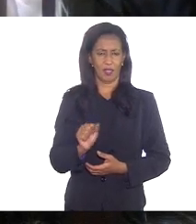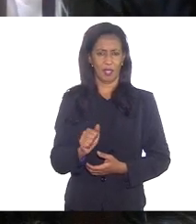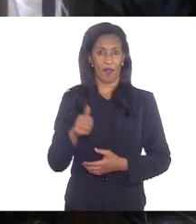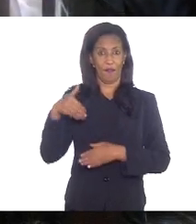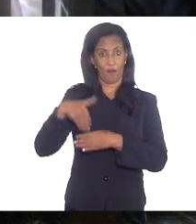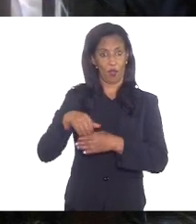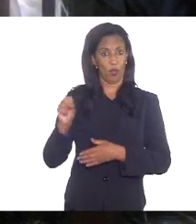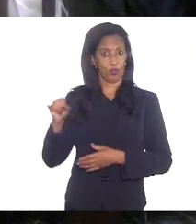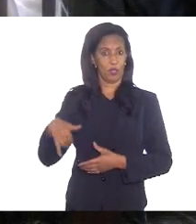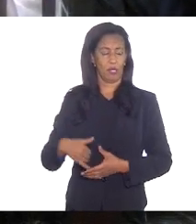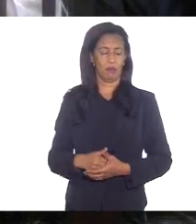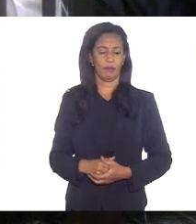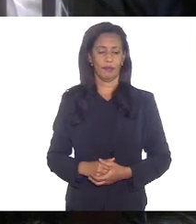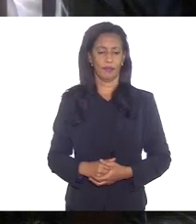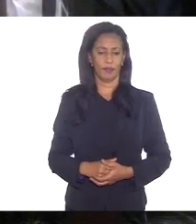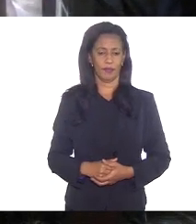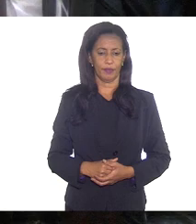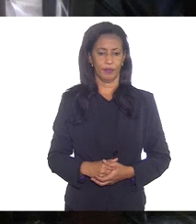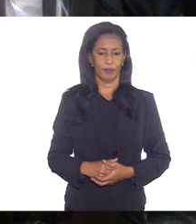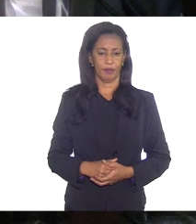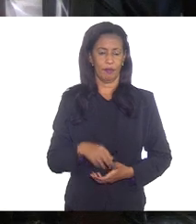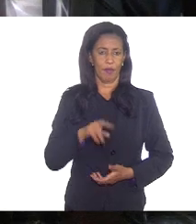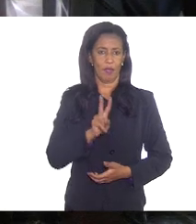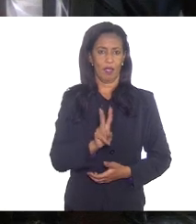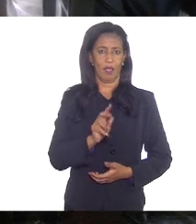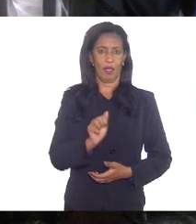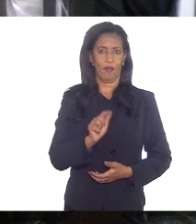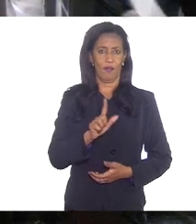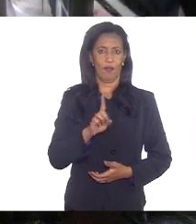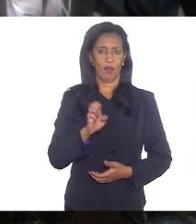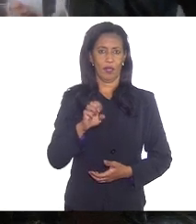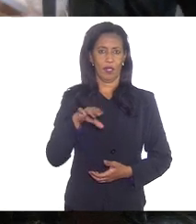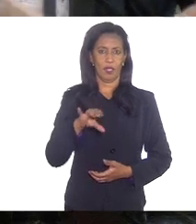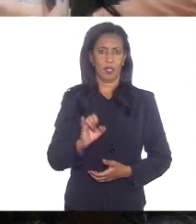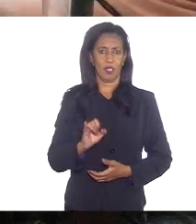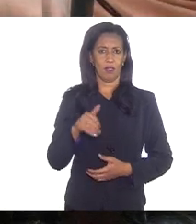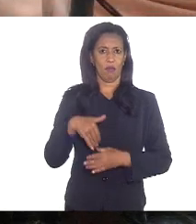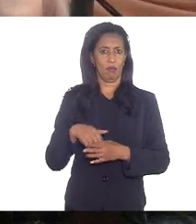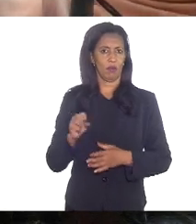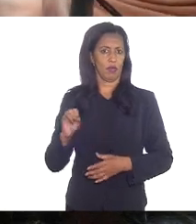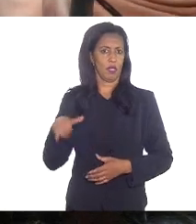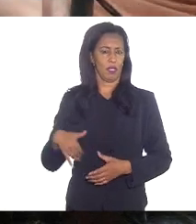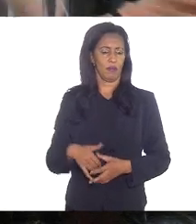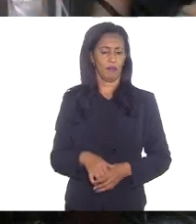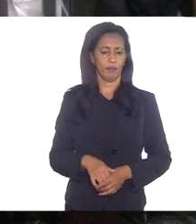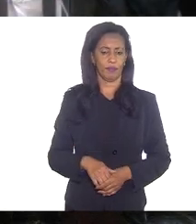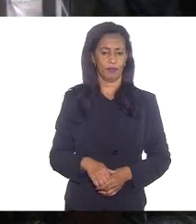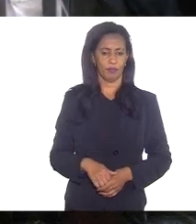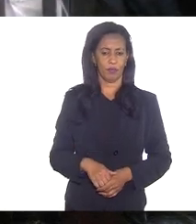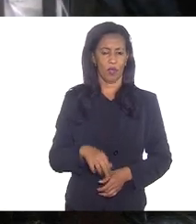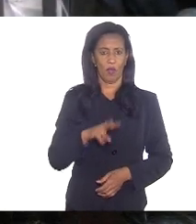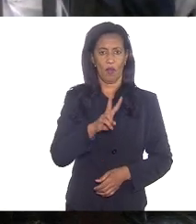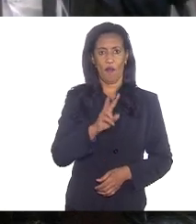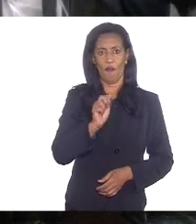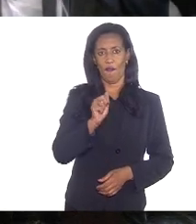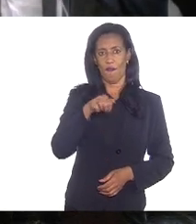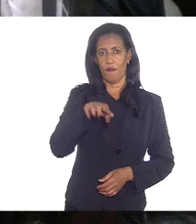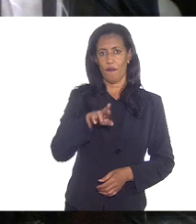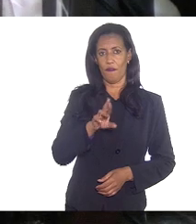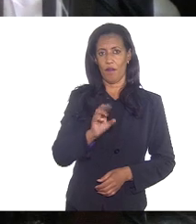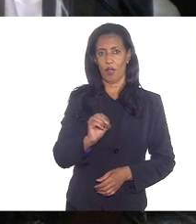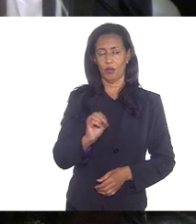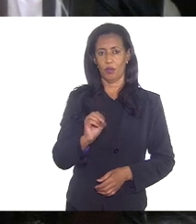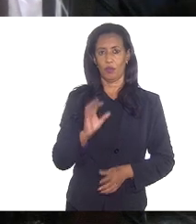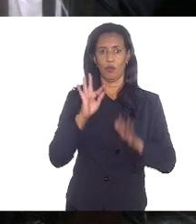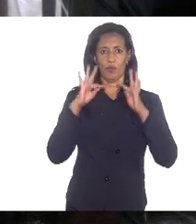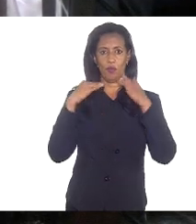Votou sim. Deputado Valdeci da Saúde votou sim. Deputado Vandro Família votou